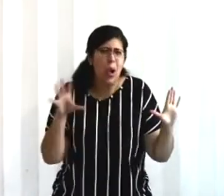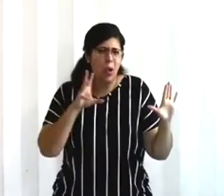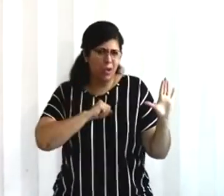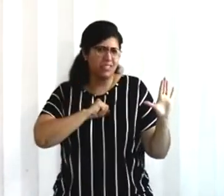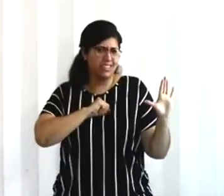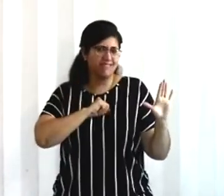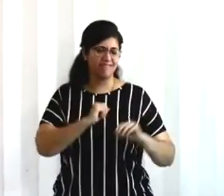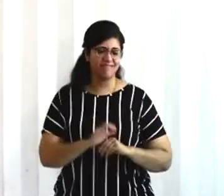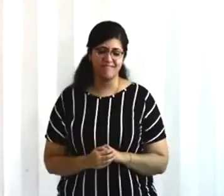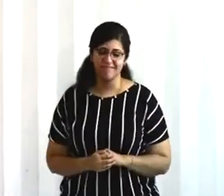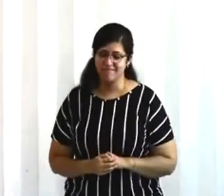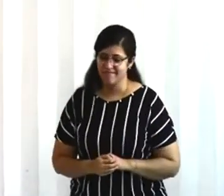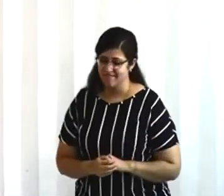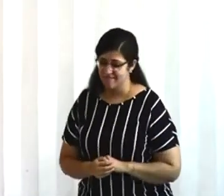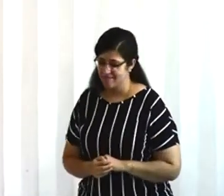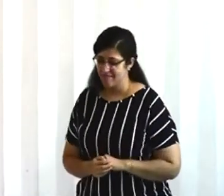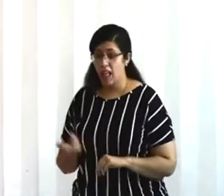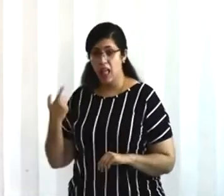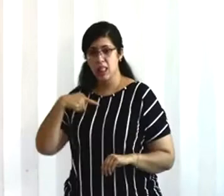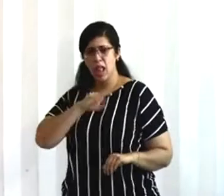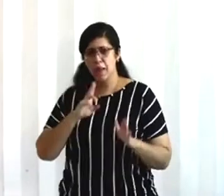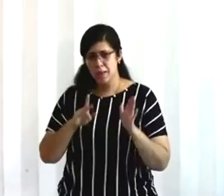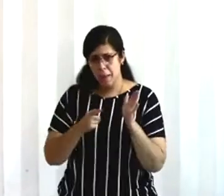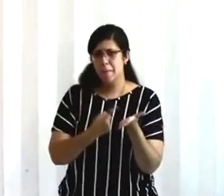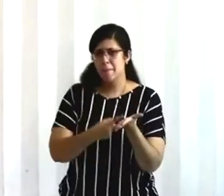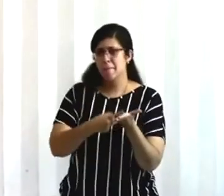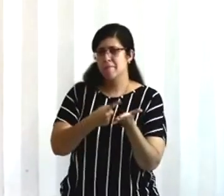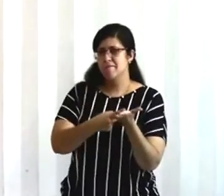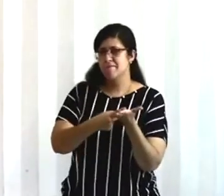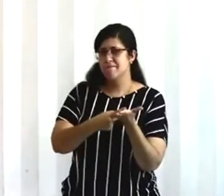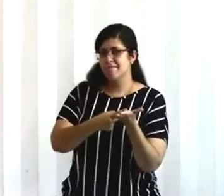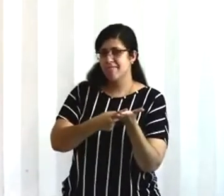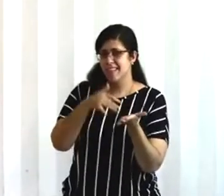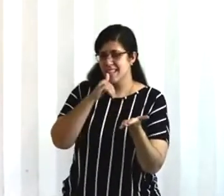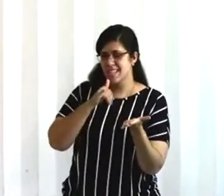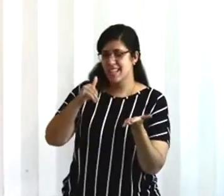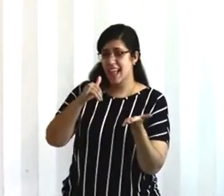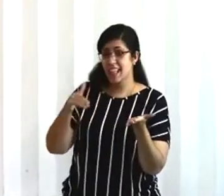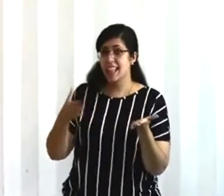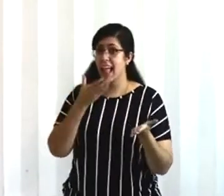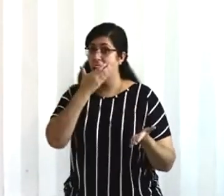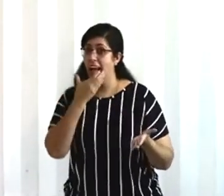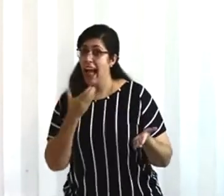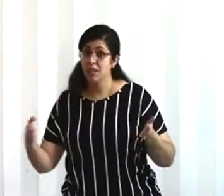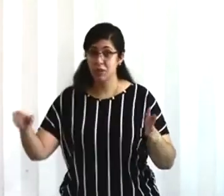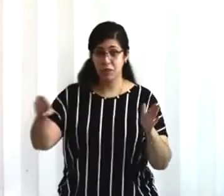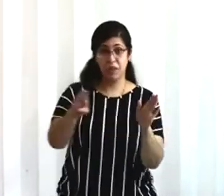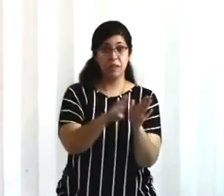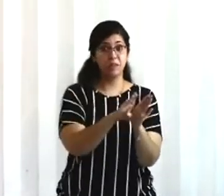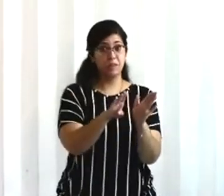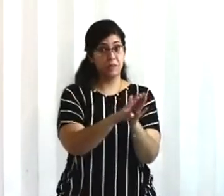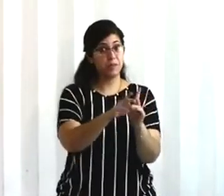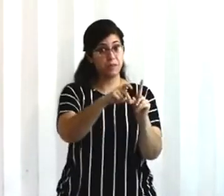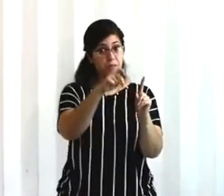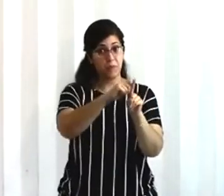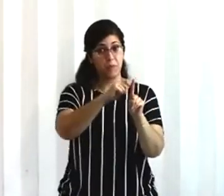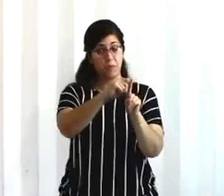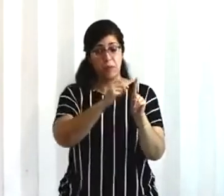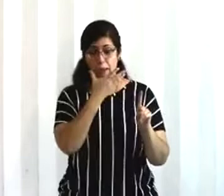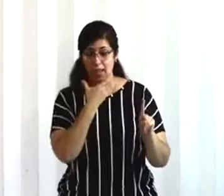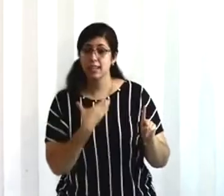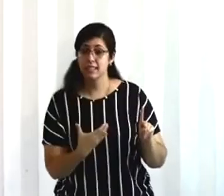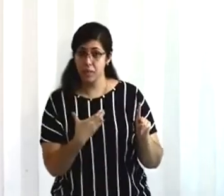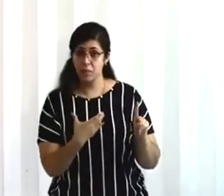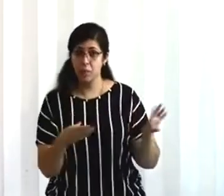momento? Isso é um anúncio de que o Natal está chegando. Desde o início de dezembro nós vemos então as luzes